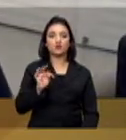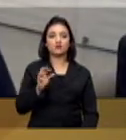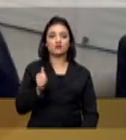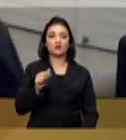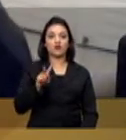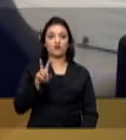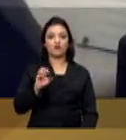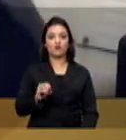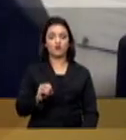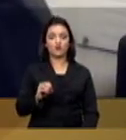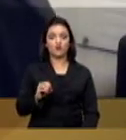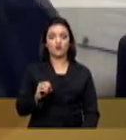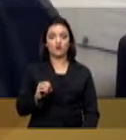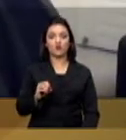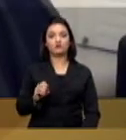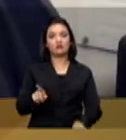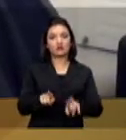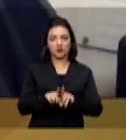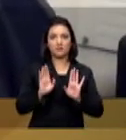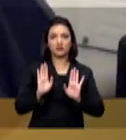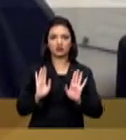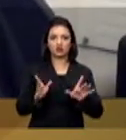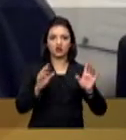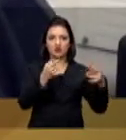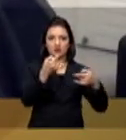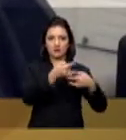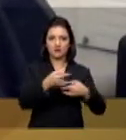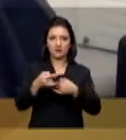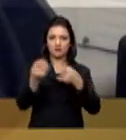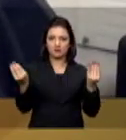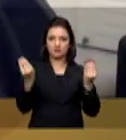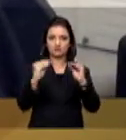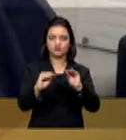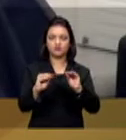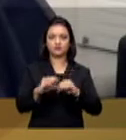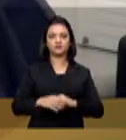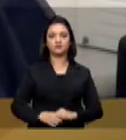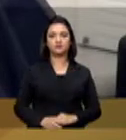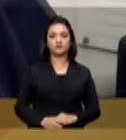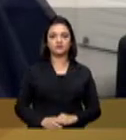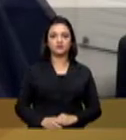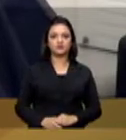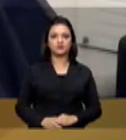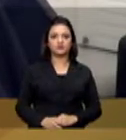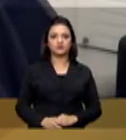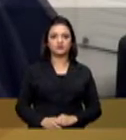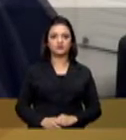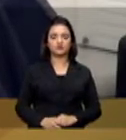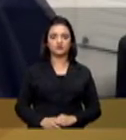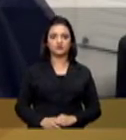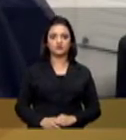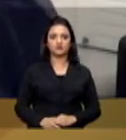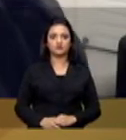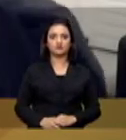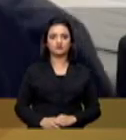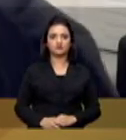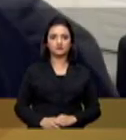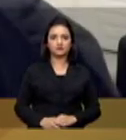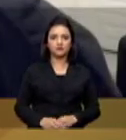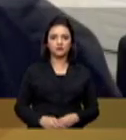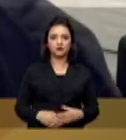está no ambiente público da nossa audiência. Eu vejo,